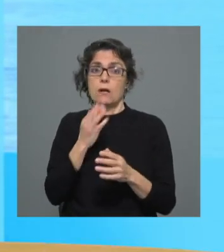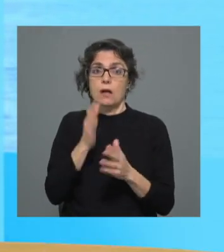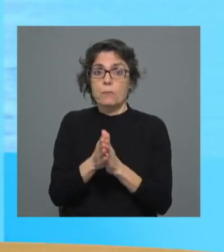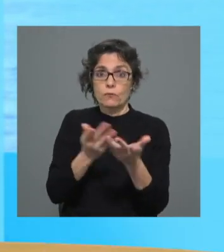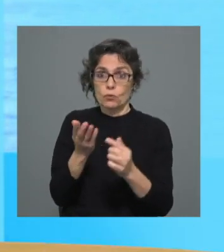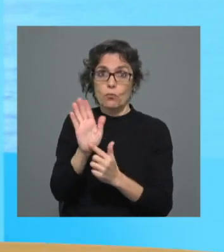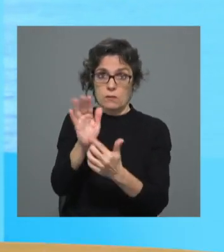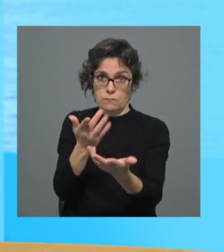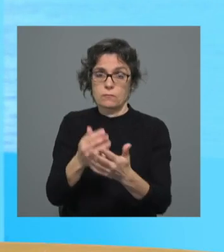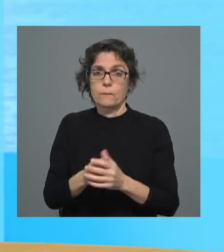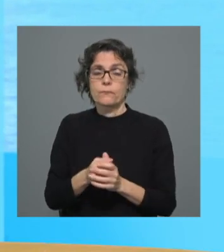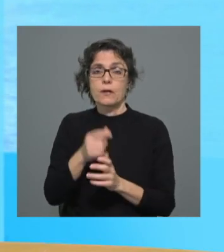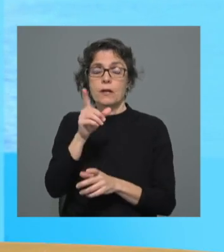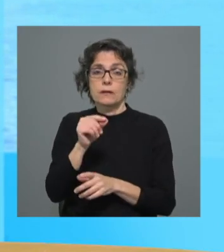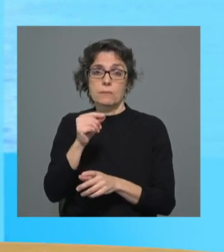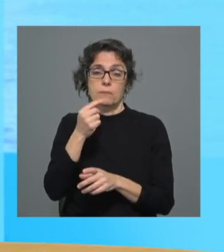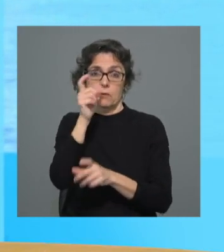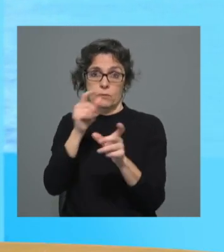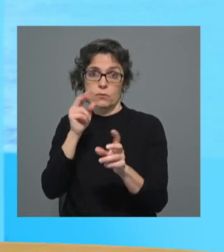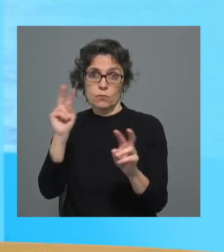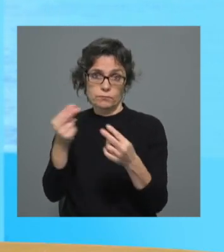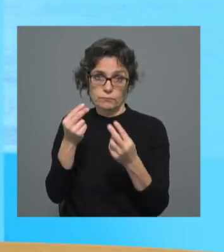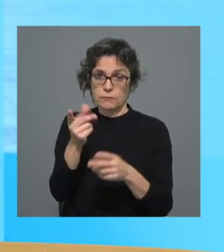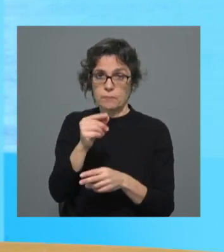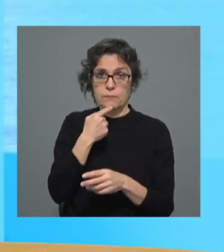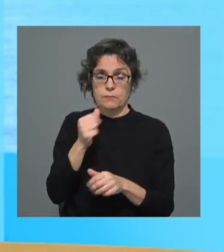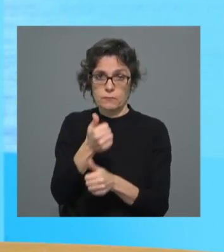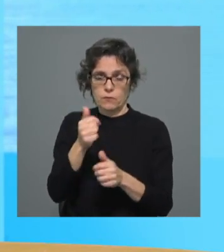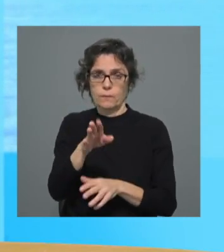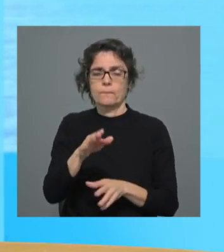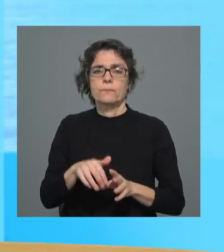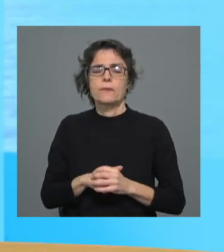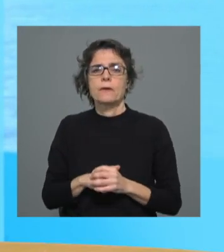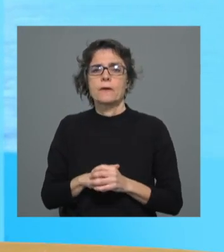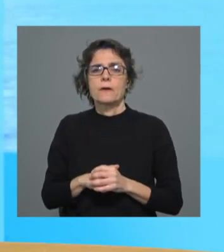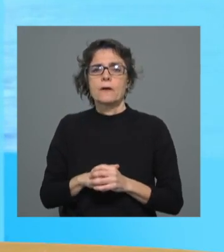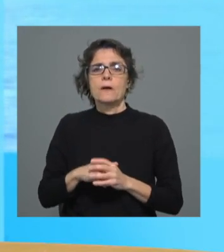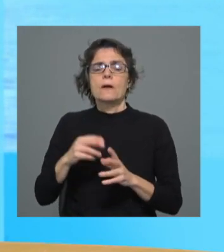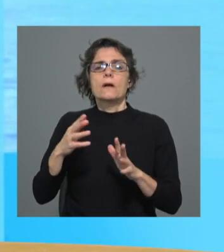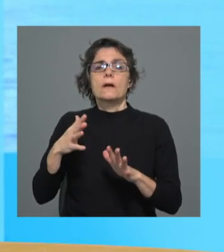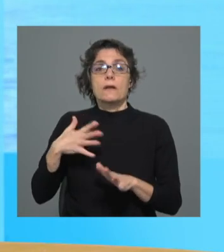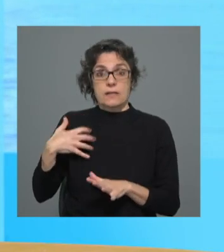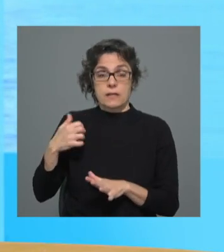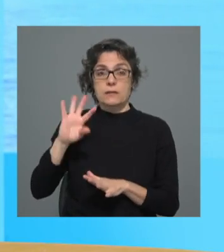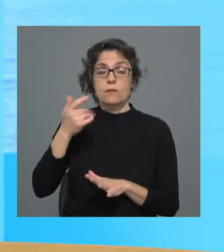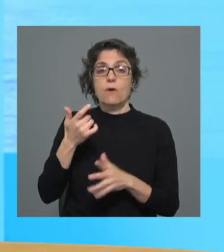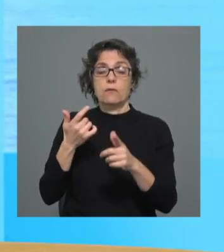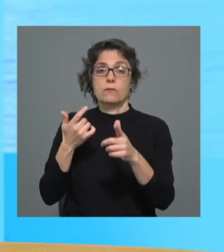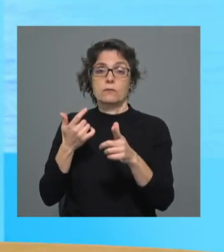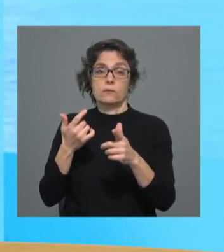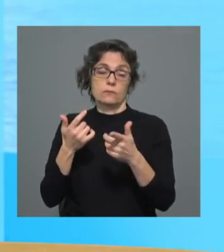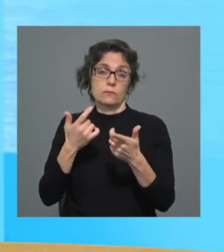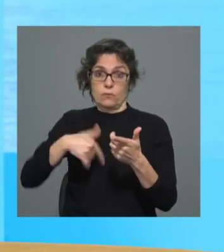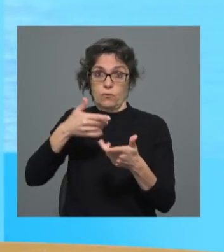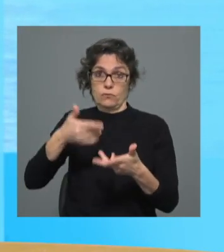entenderás muito bem e que as pessoas que acompanham este programa entenderão muito bem. Aquilo que nós fazemos na sexta-feira da apresentação das leituras dominicais,